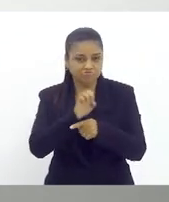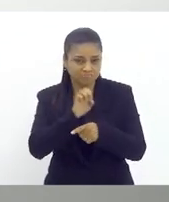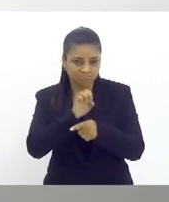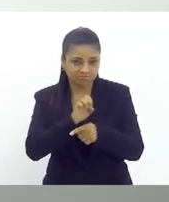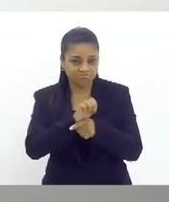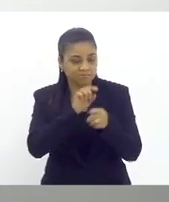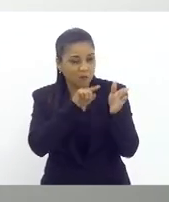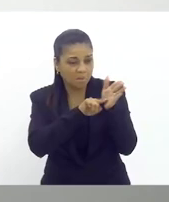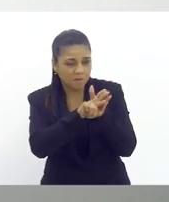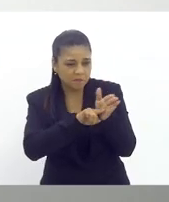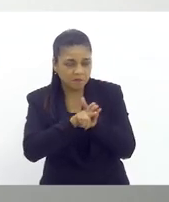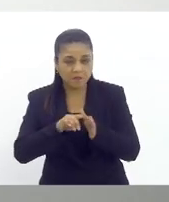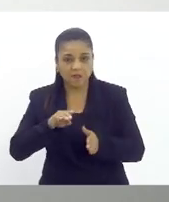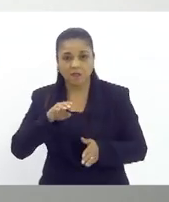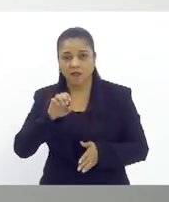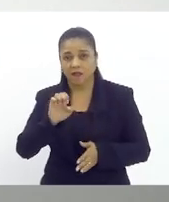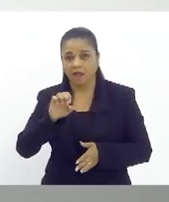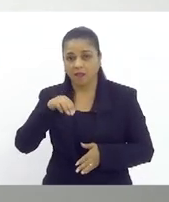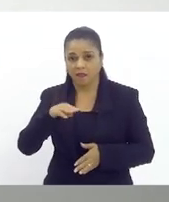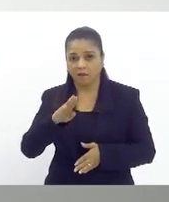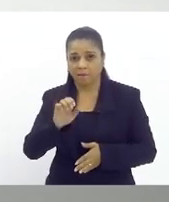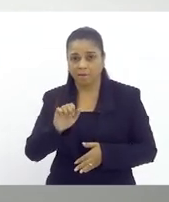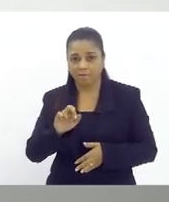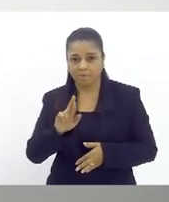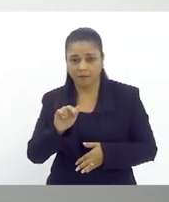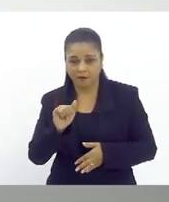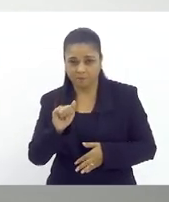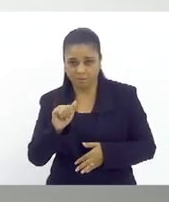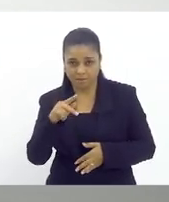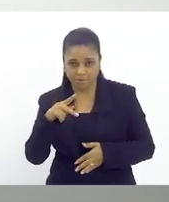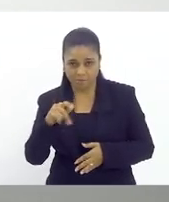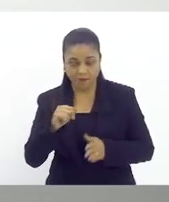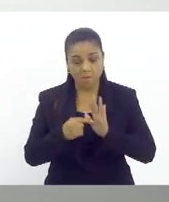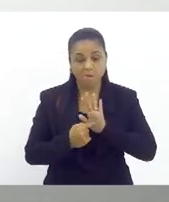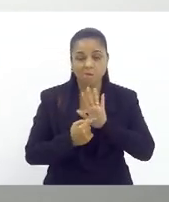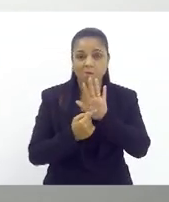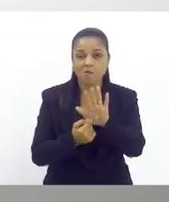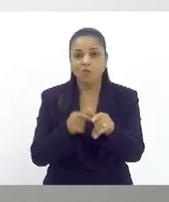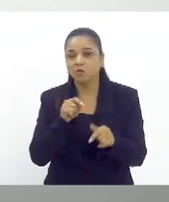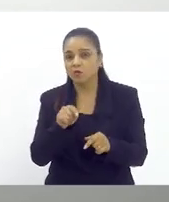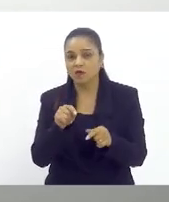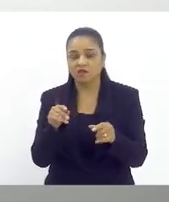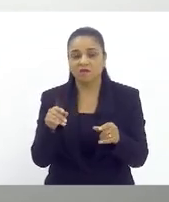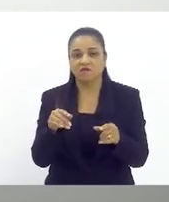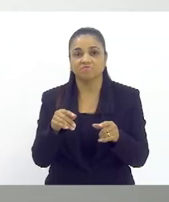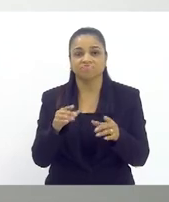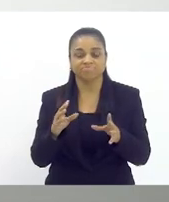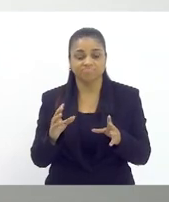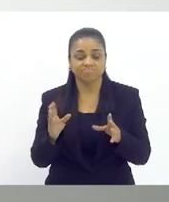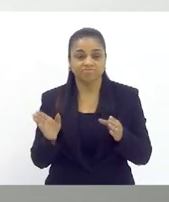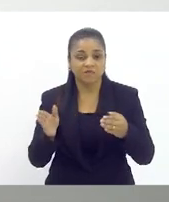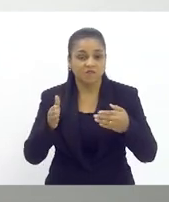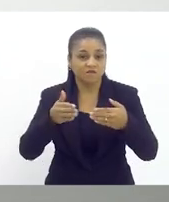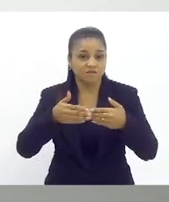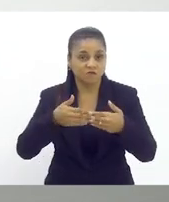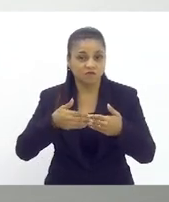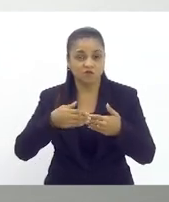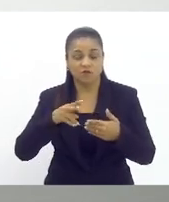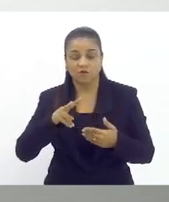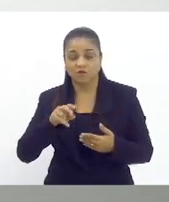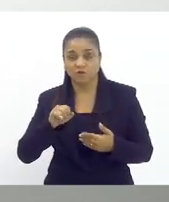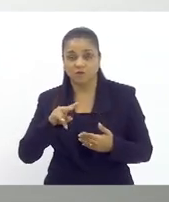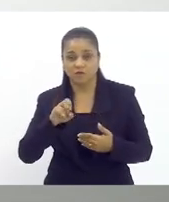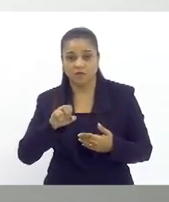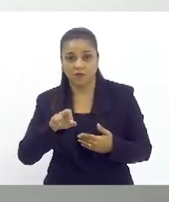da Embrapa recente apontou o fechamento de 27 viveiros privados